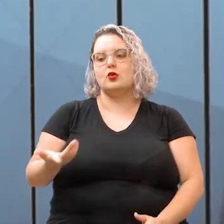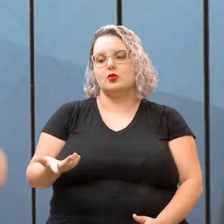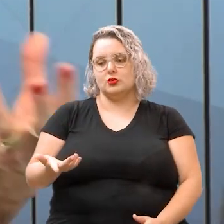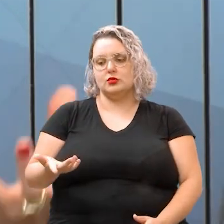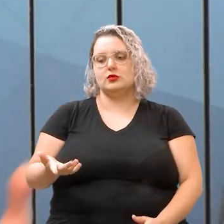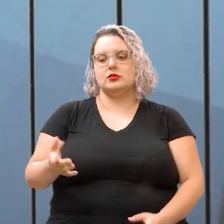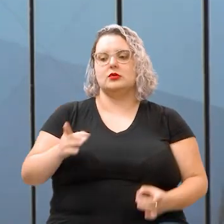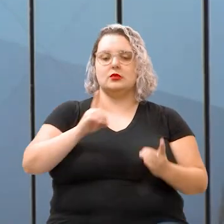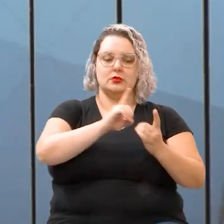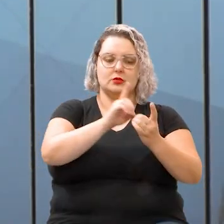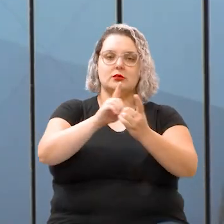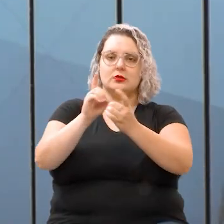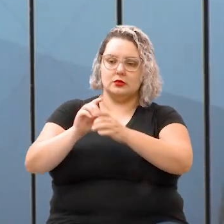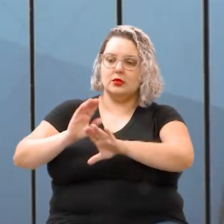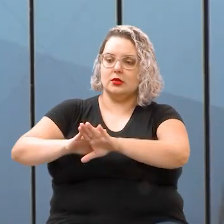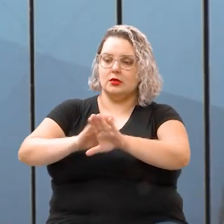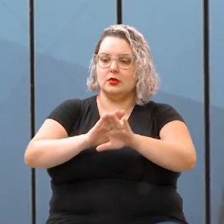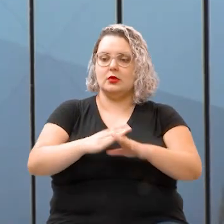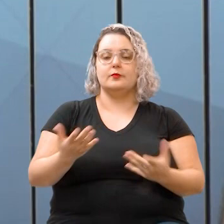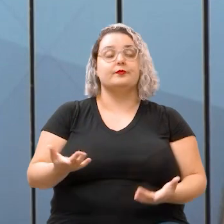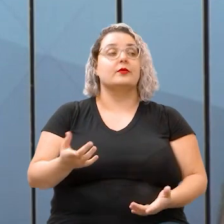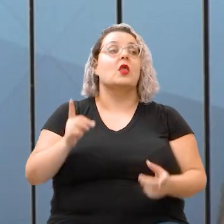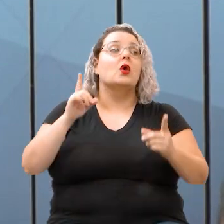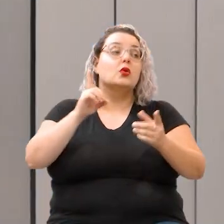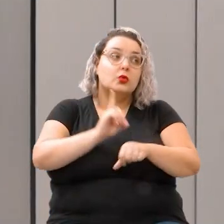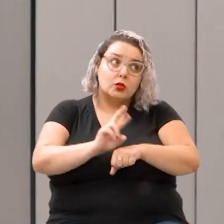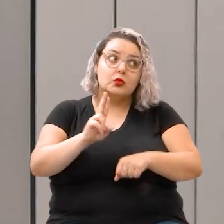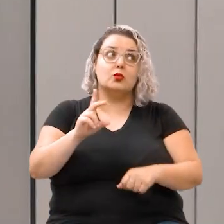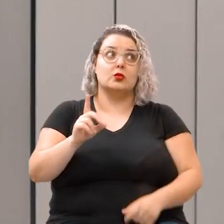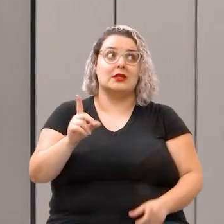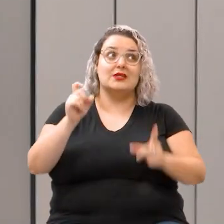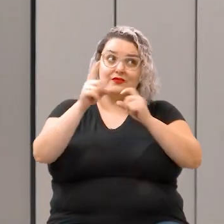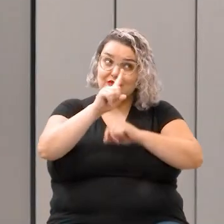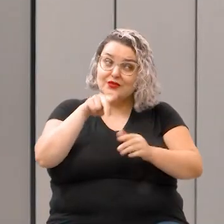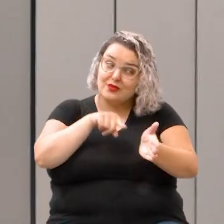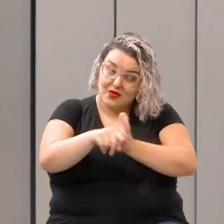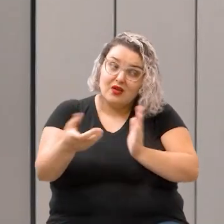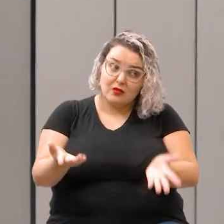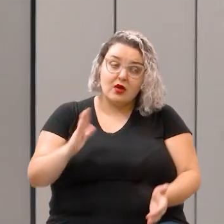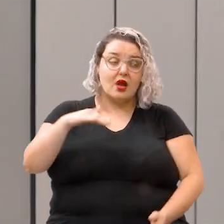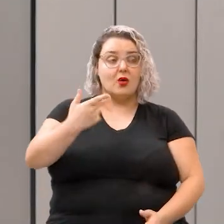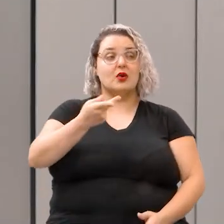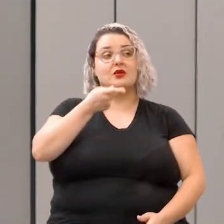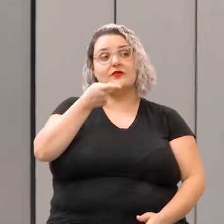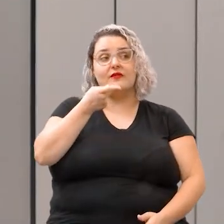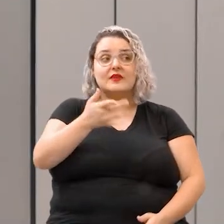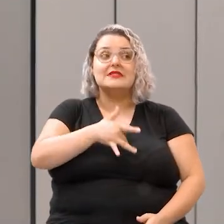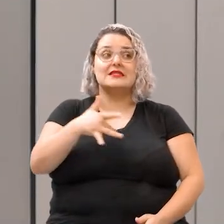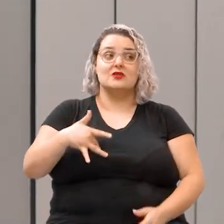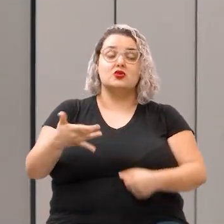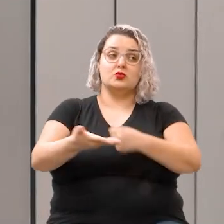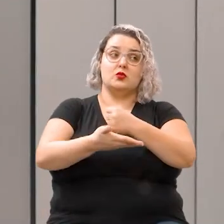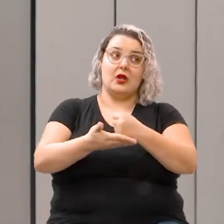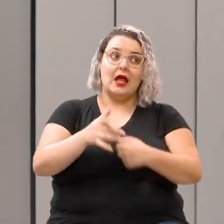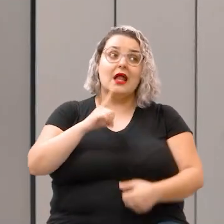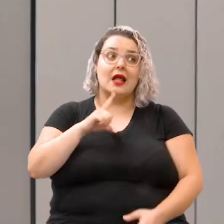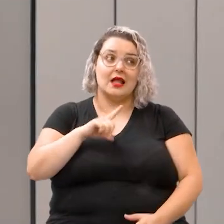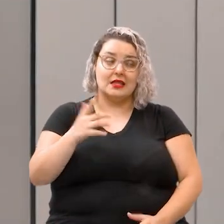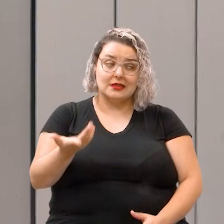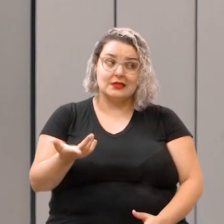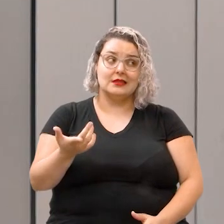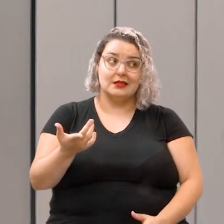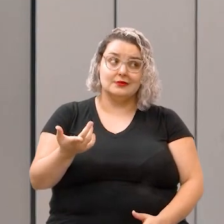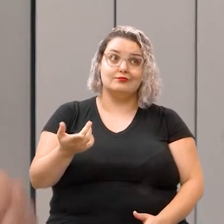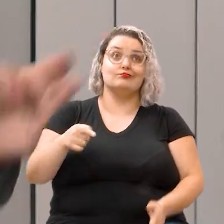as equipes todas atuantes. Doutora, é difícil não perguntar, porque sempre que a gente fala em saúde básica, existe uma questão